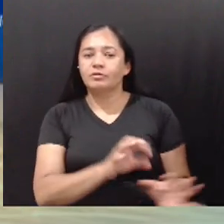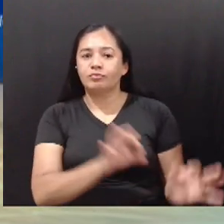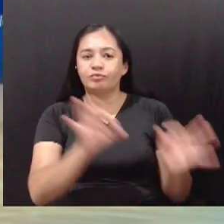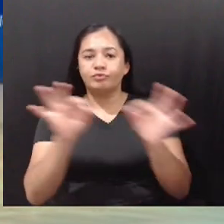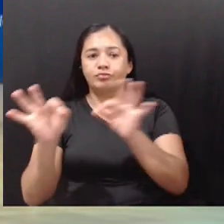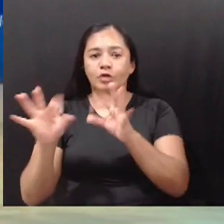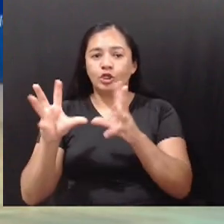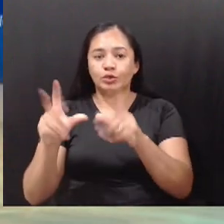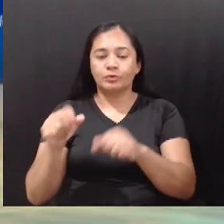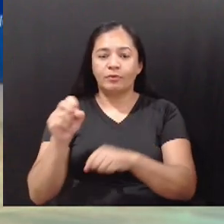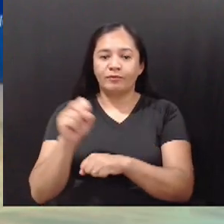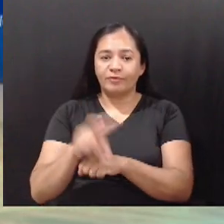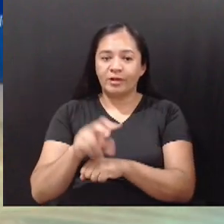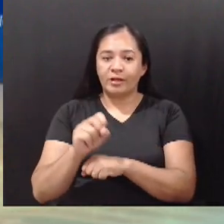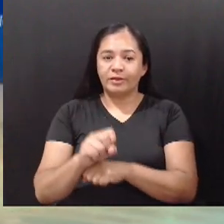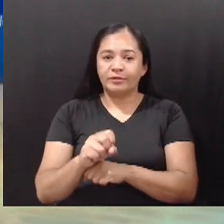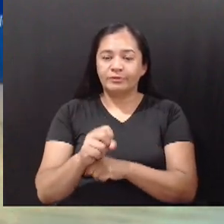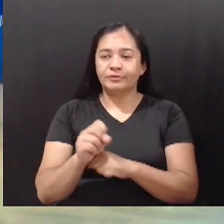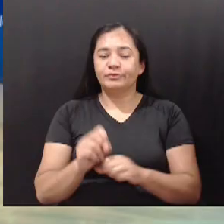só acessar o site